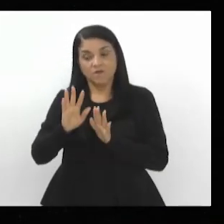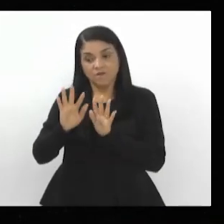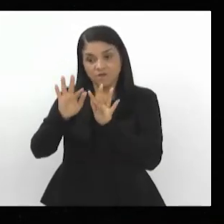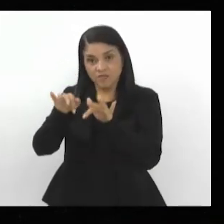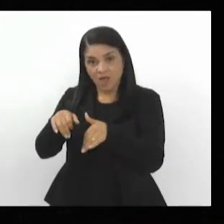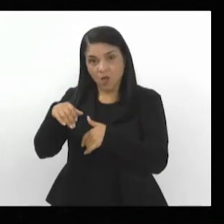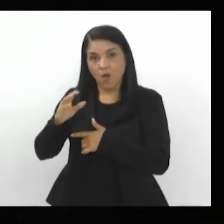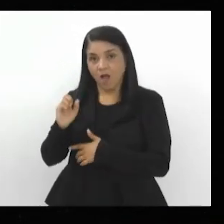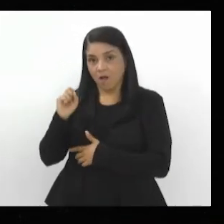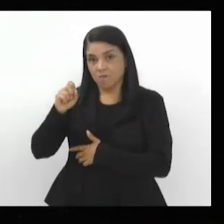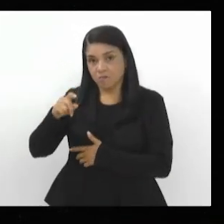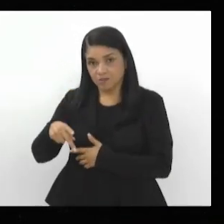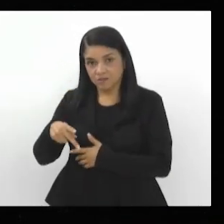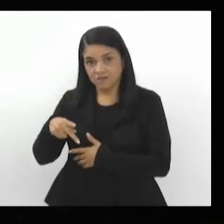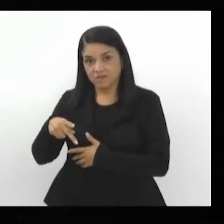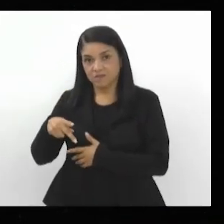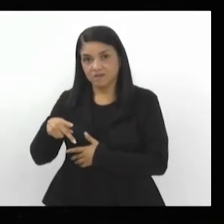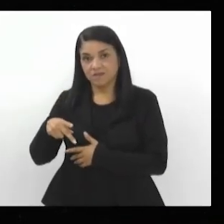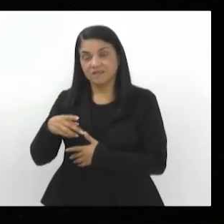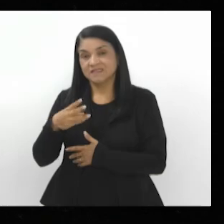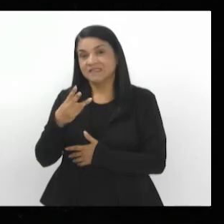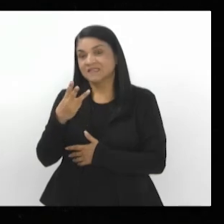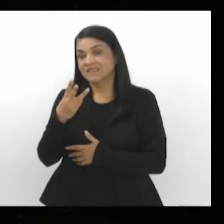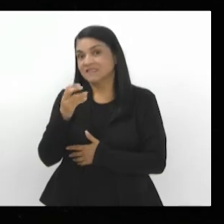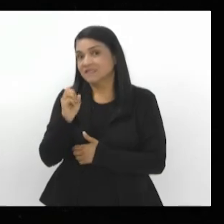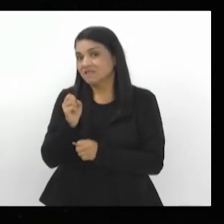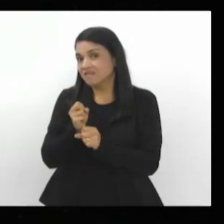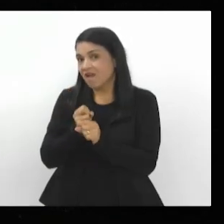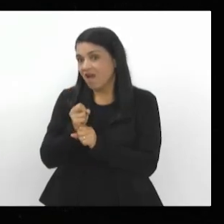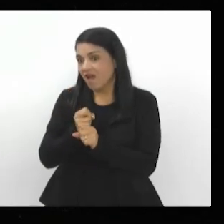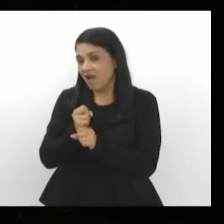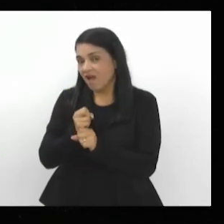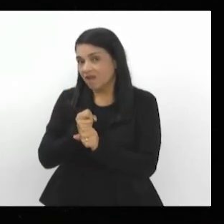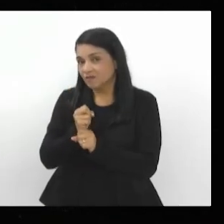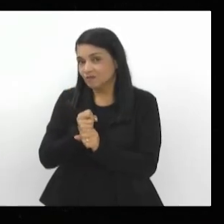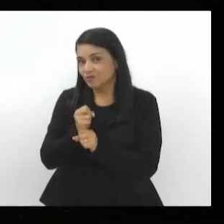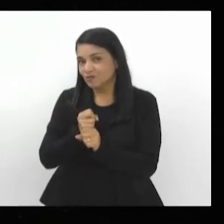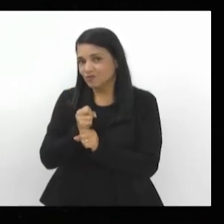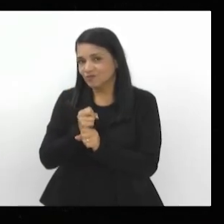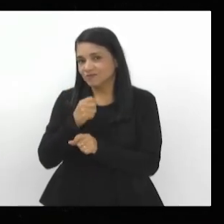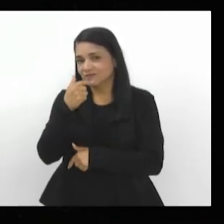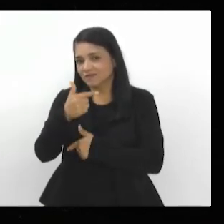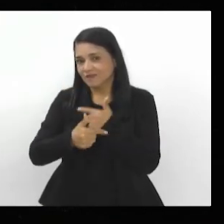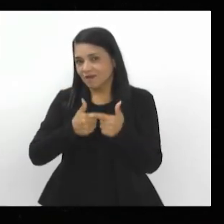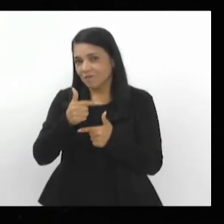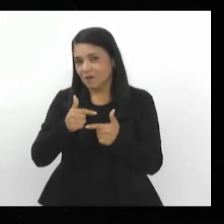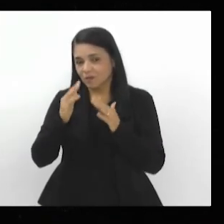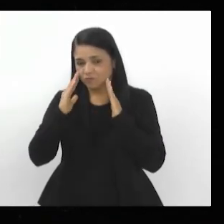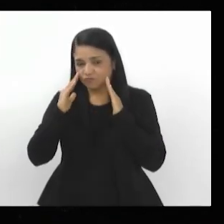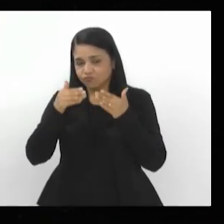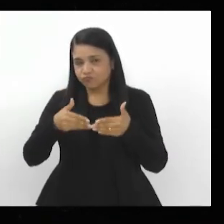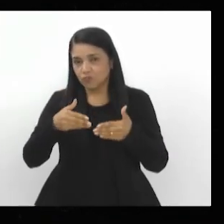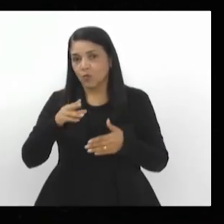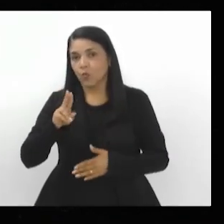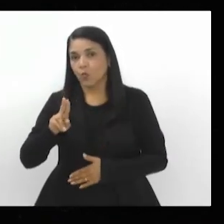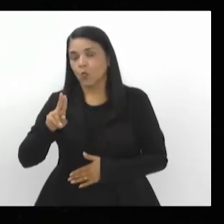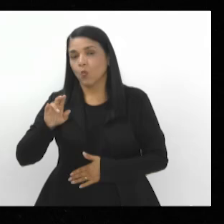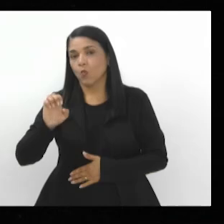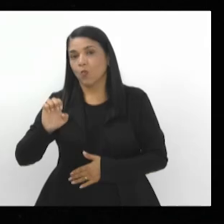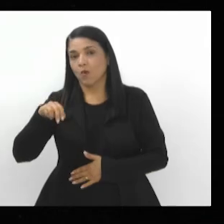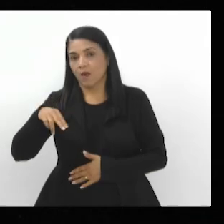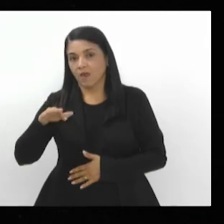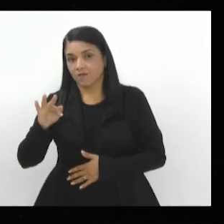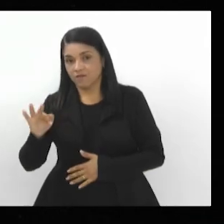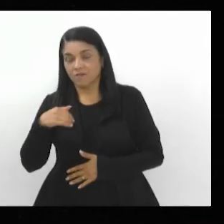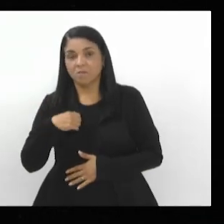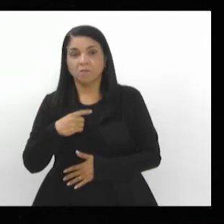está vendo, alguns após 30 anos de trabalho servindo ao Estado, dedicado ao ENF, cerca de R$ 1.500